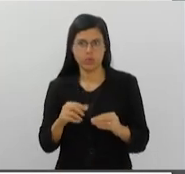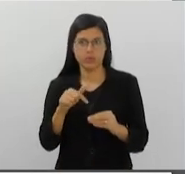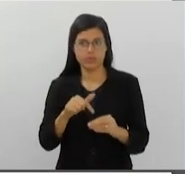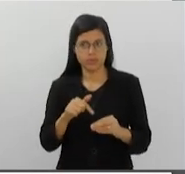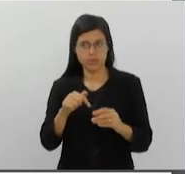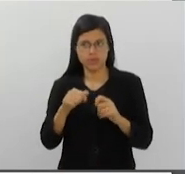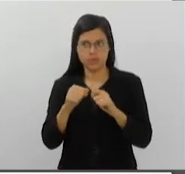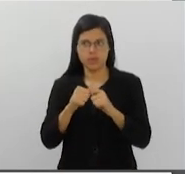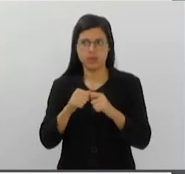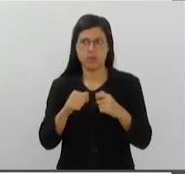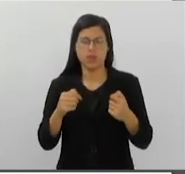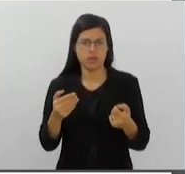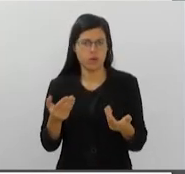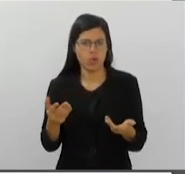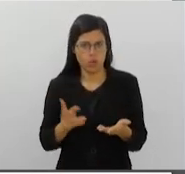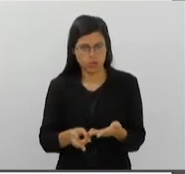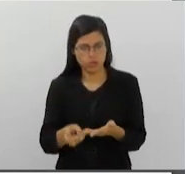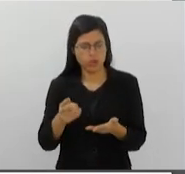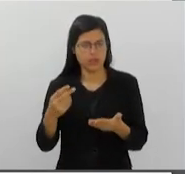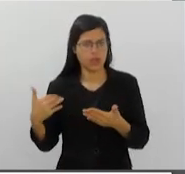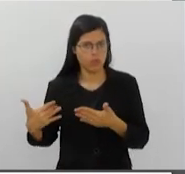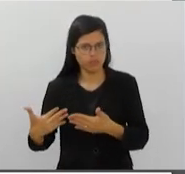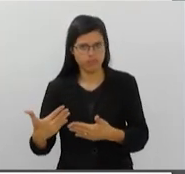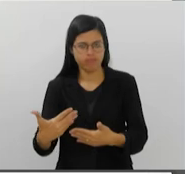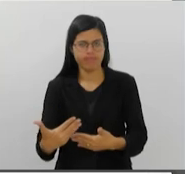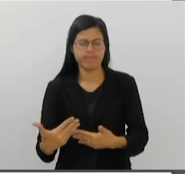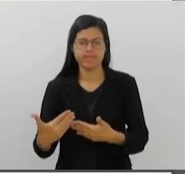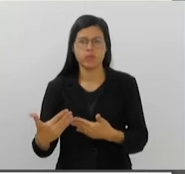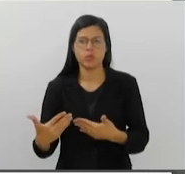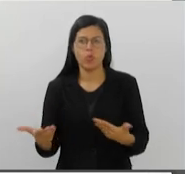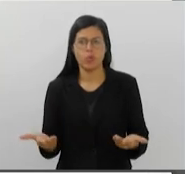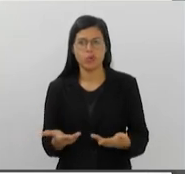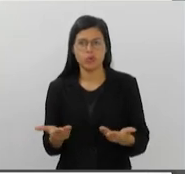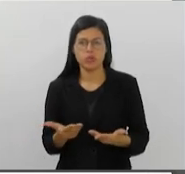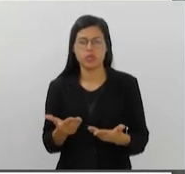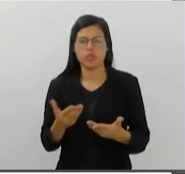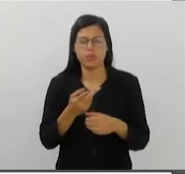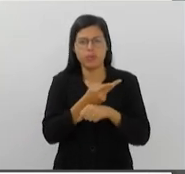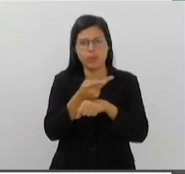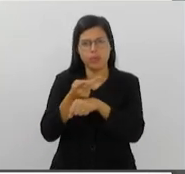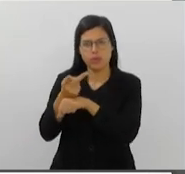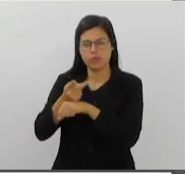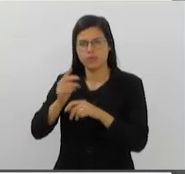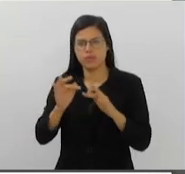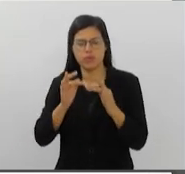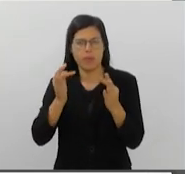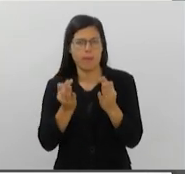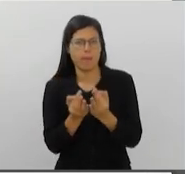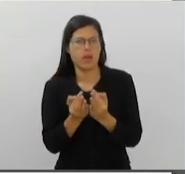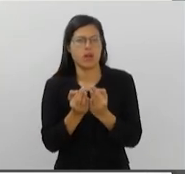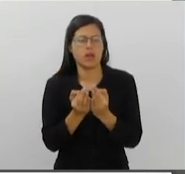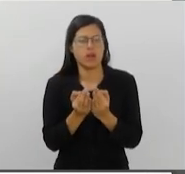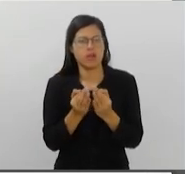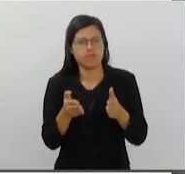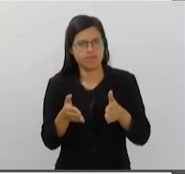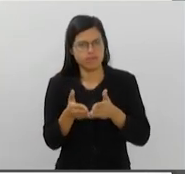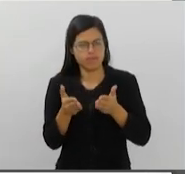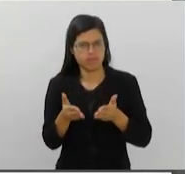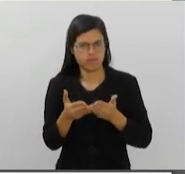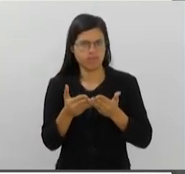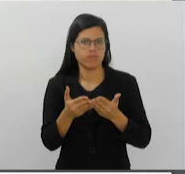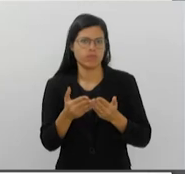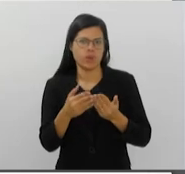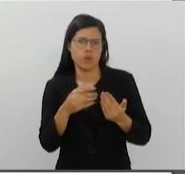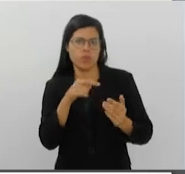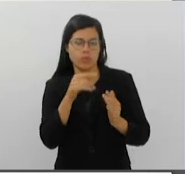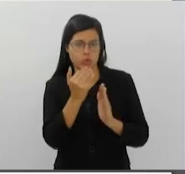realizam até hoje ações de busca ativa, identificando e encaminhando famílias em situação de vulnerabilidade social para os programas sociais,